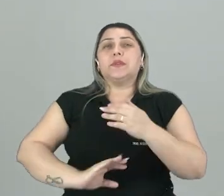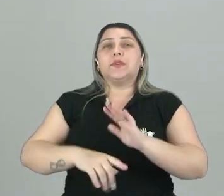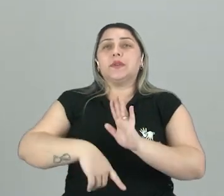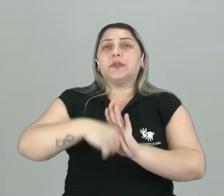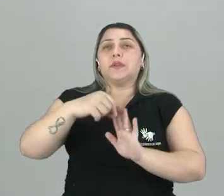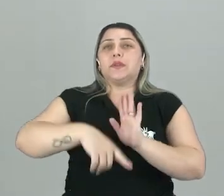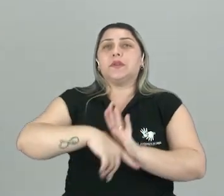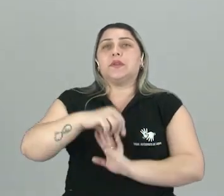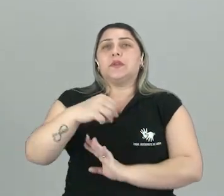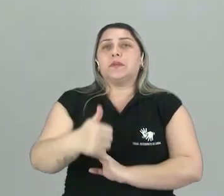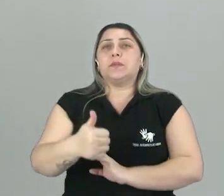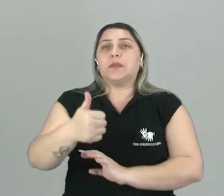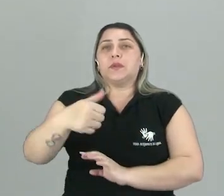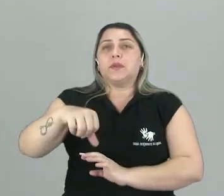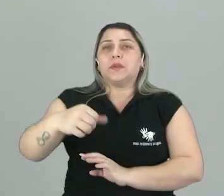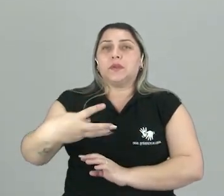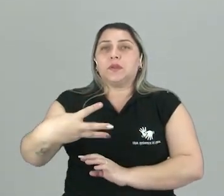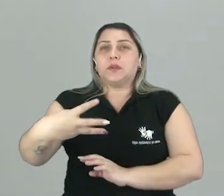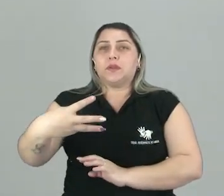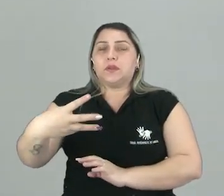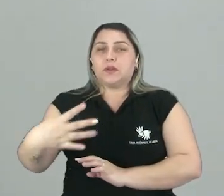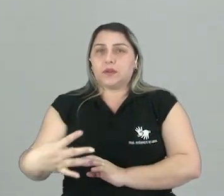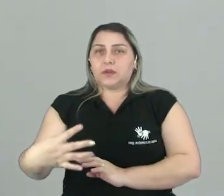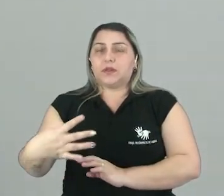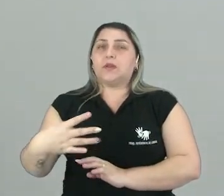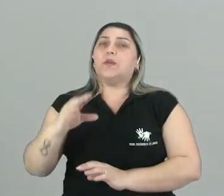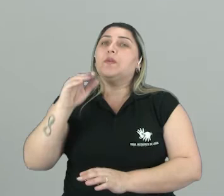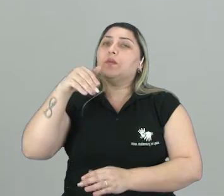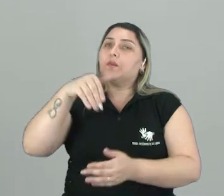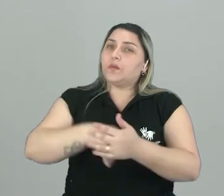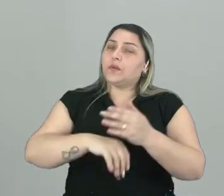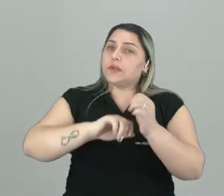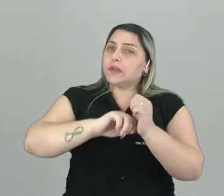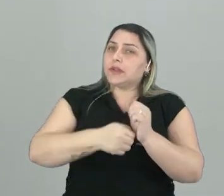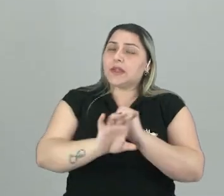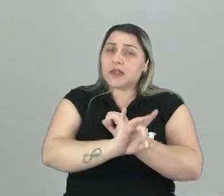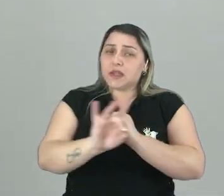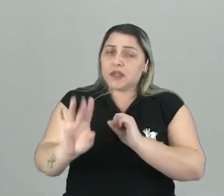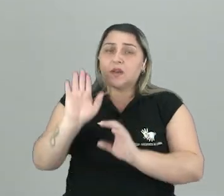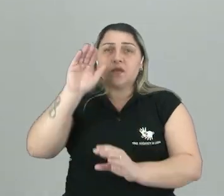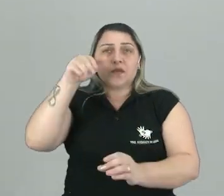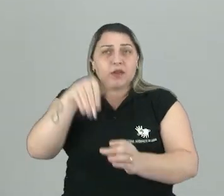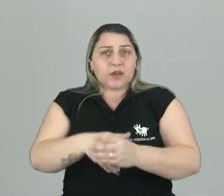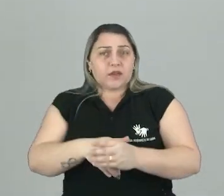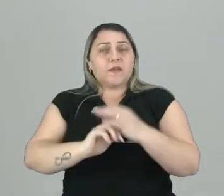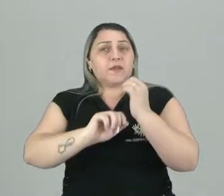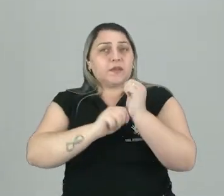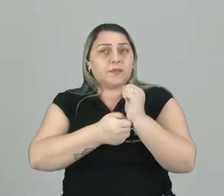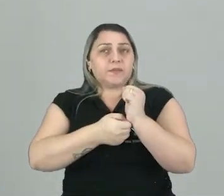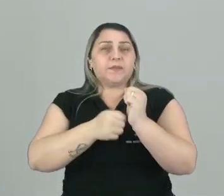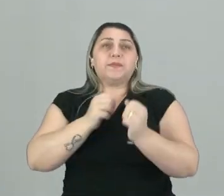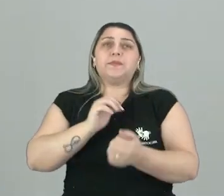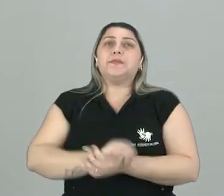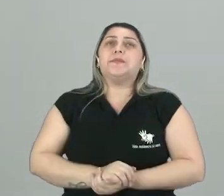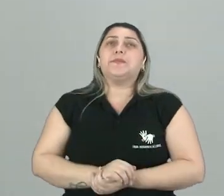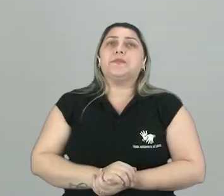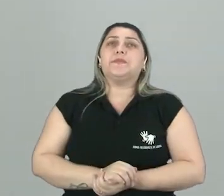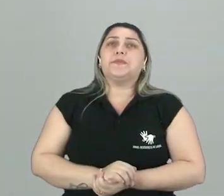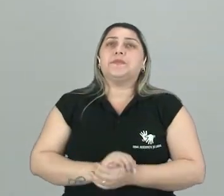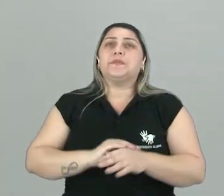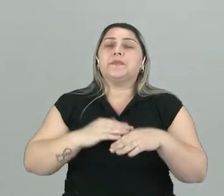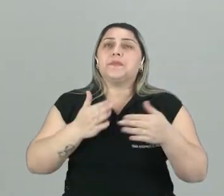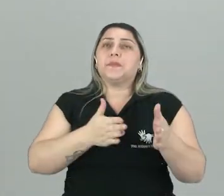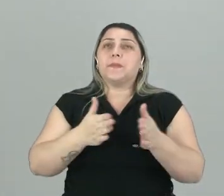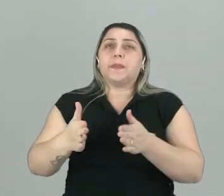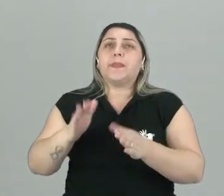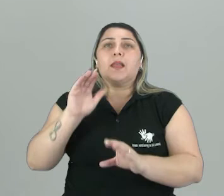Constituição de 1934 o voto passava a ser secreto, então cada um votava secretamente. Assim, o